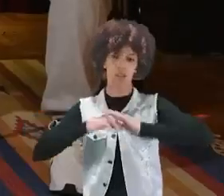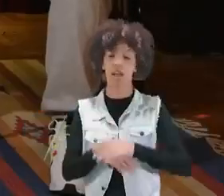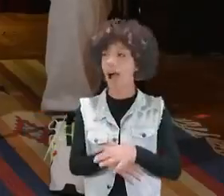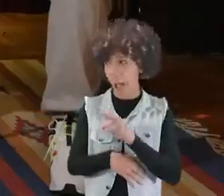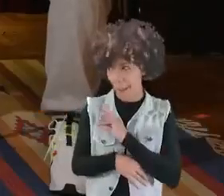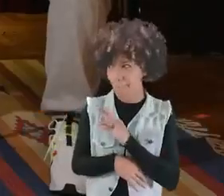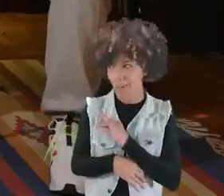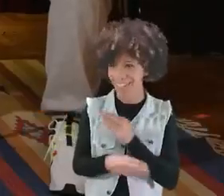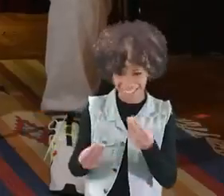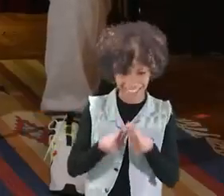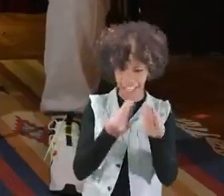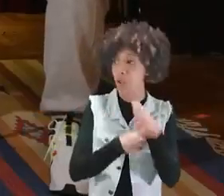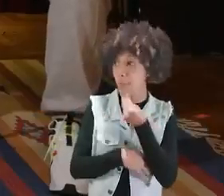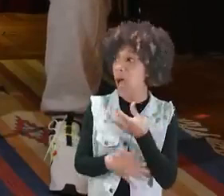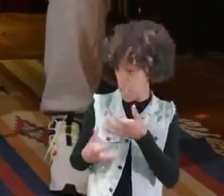depois